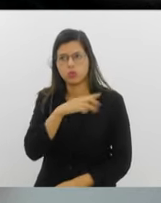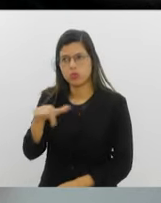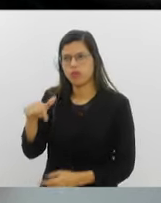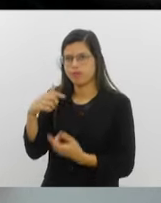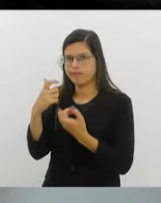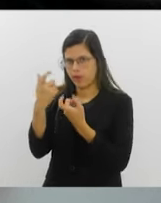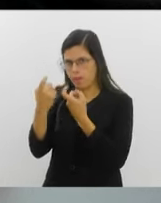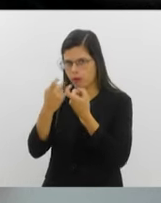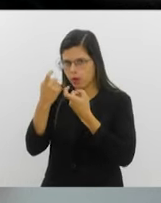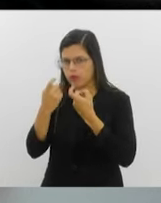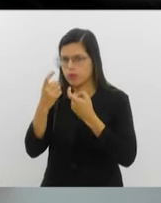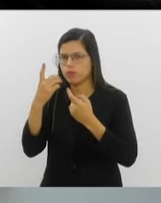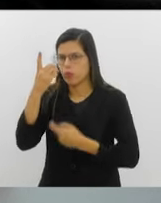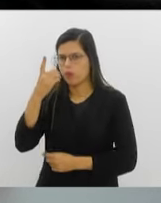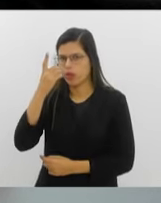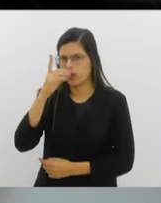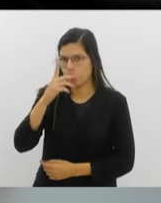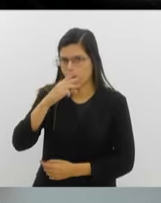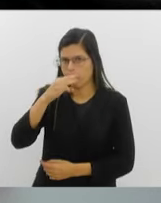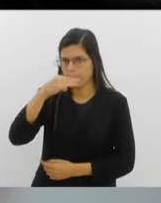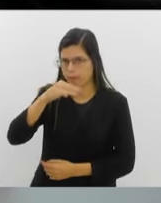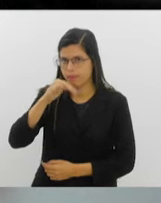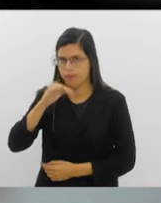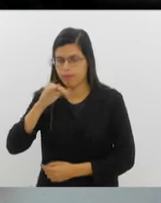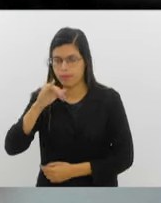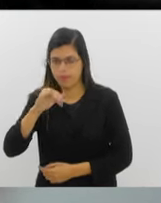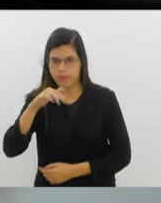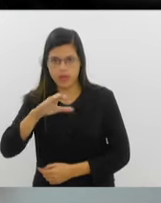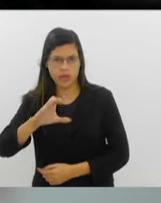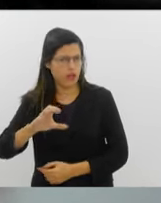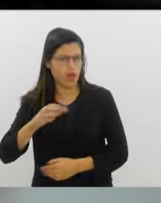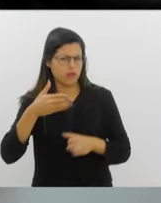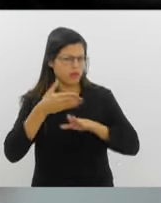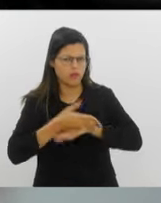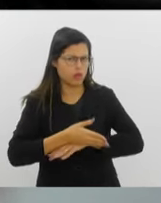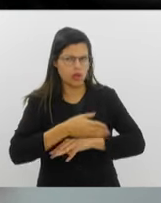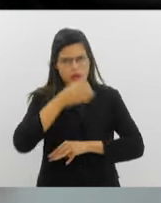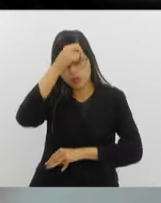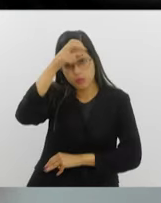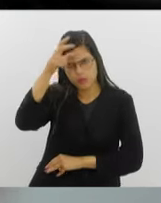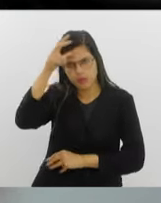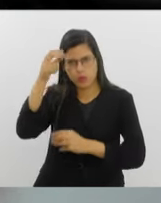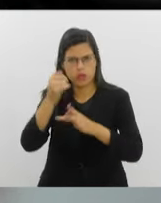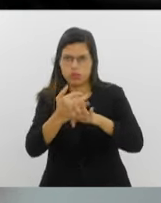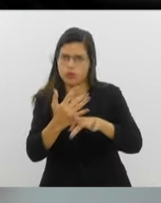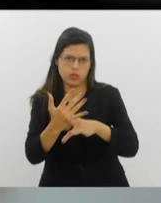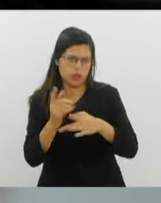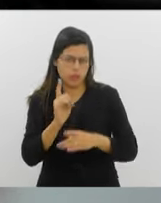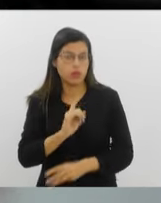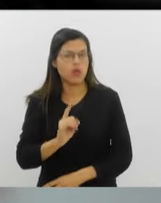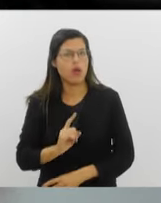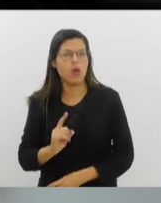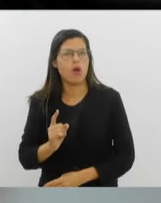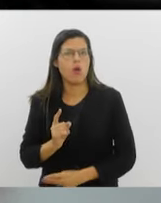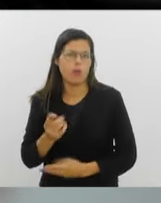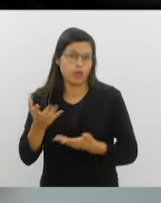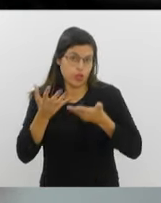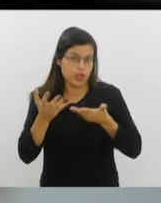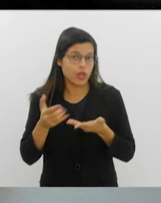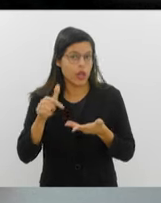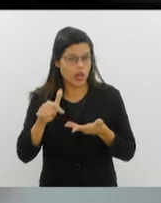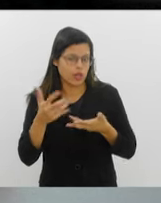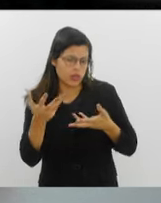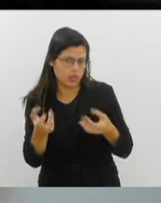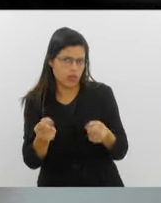Carlos Mink, com a autonomia dos municípios, né? Embora seja esperado que os municípios também adotem, claro. Né? Ela estabelece que,